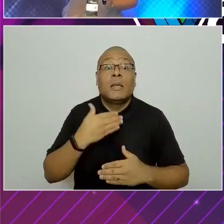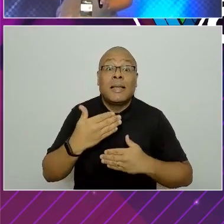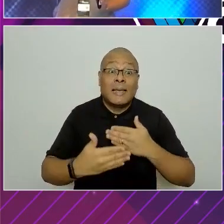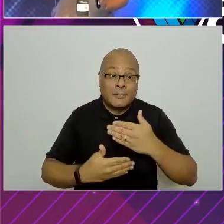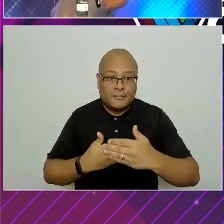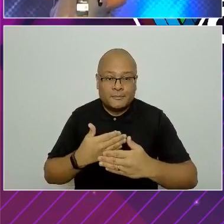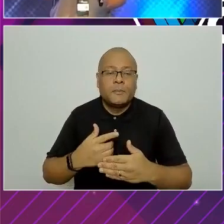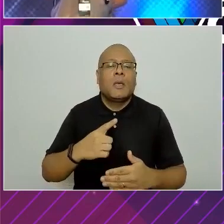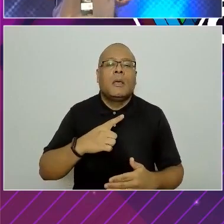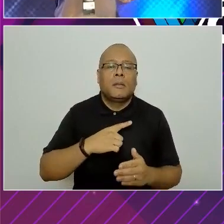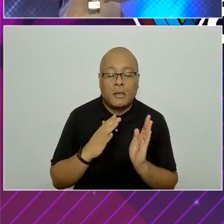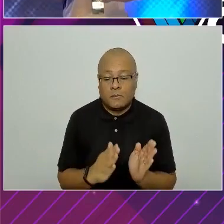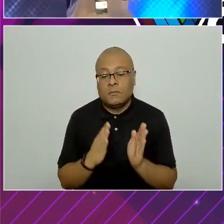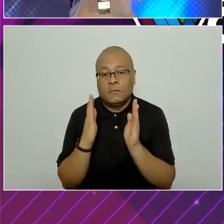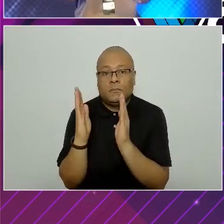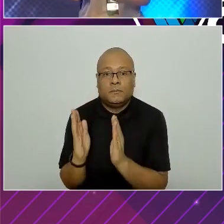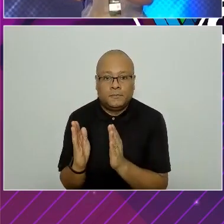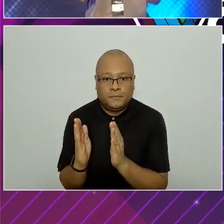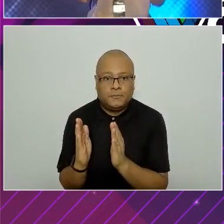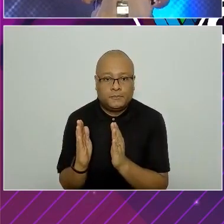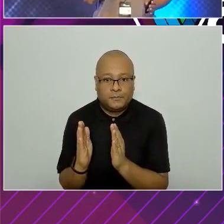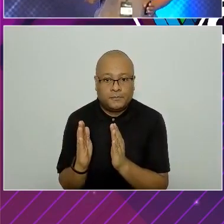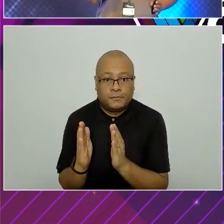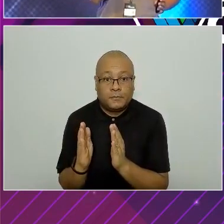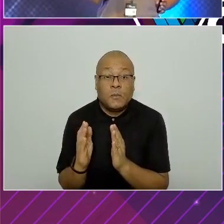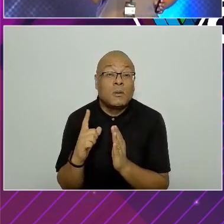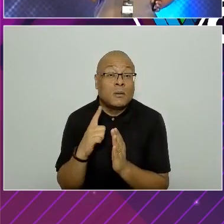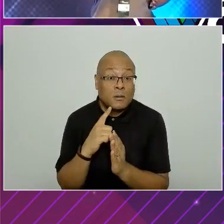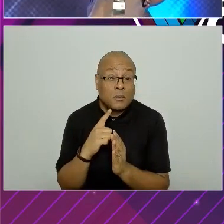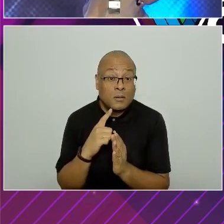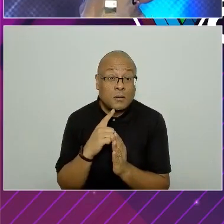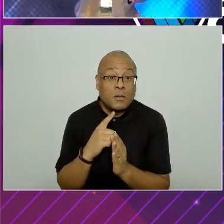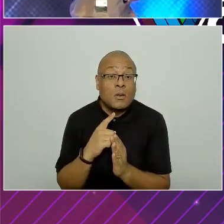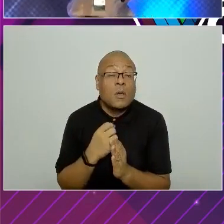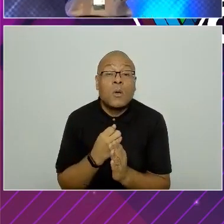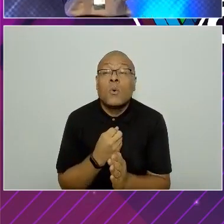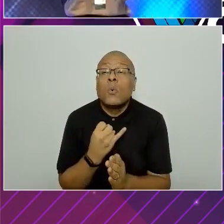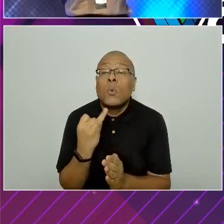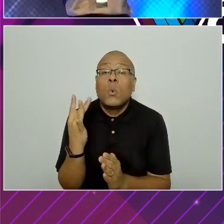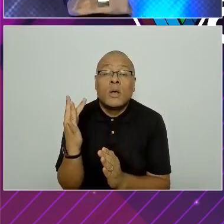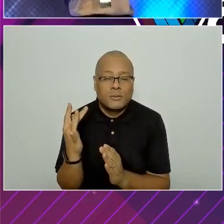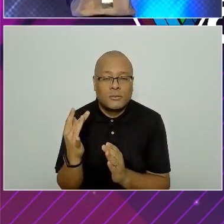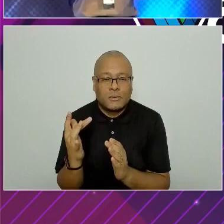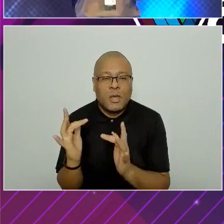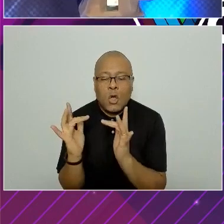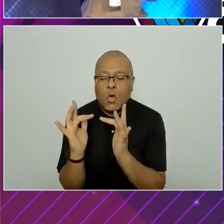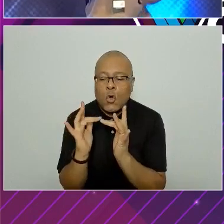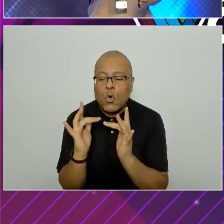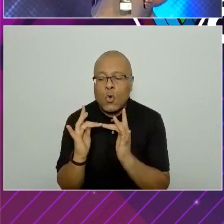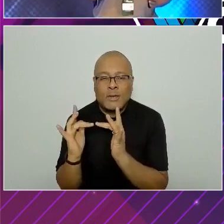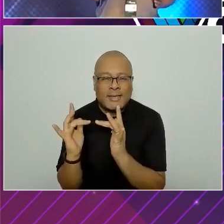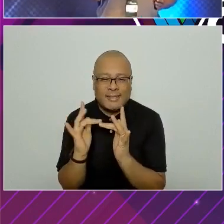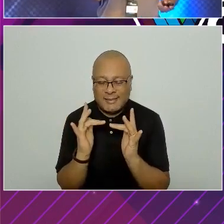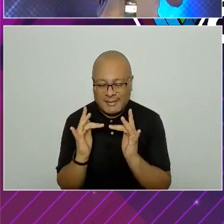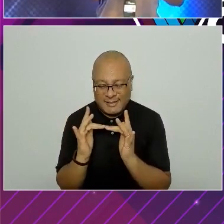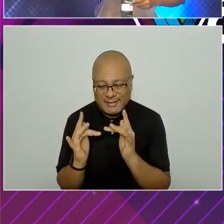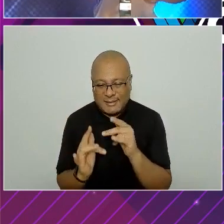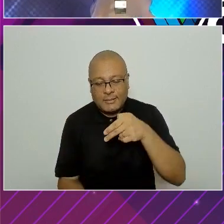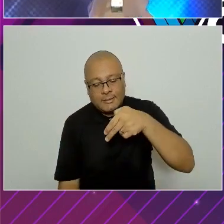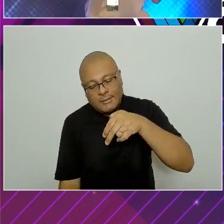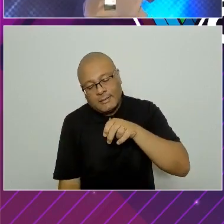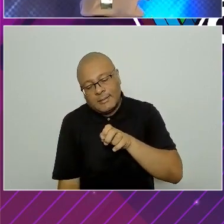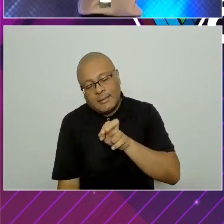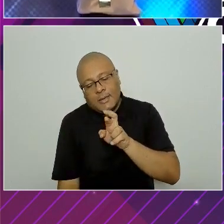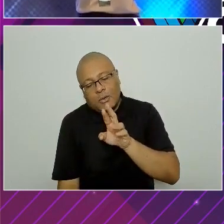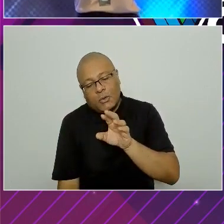tem uma camada intermediária também, que pode ter uma quantidade X de neurônios, né, ali. E nessa camada intermediária, o que